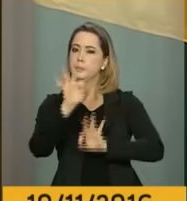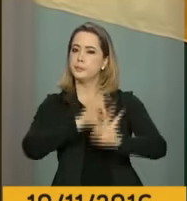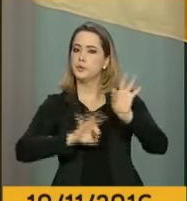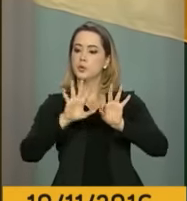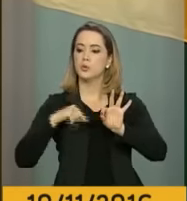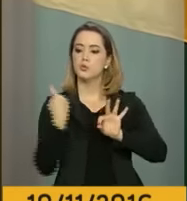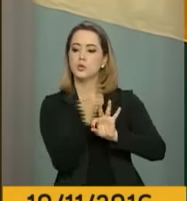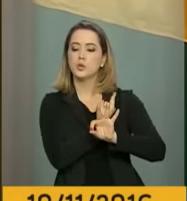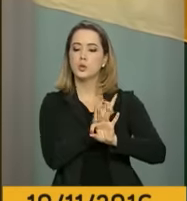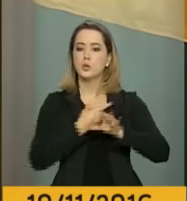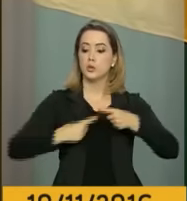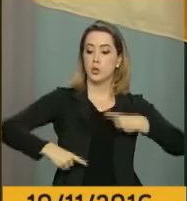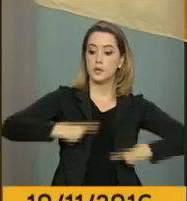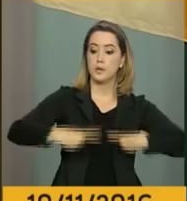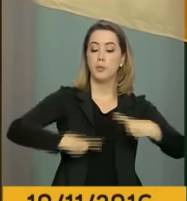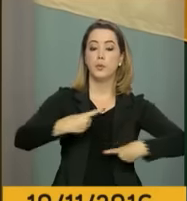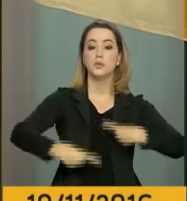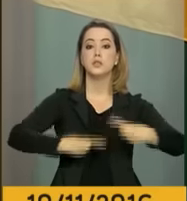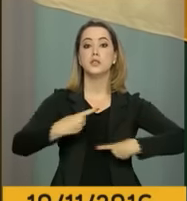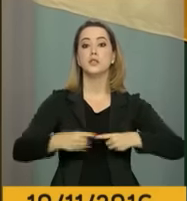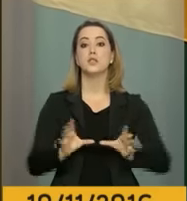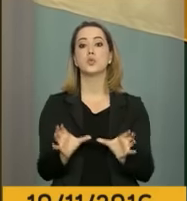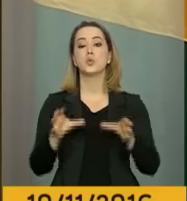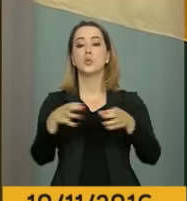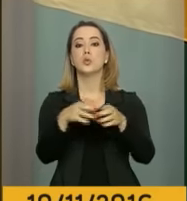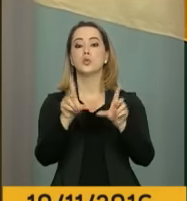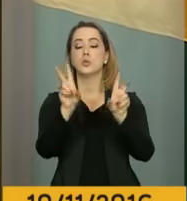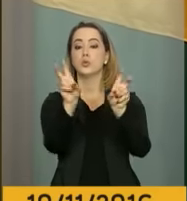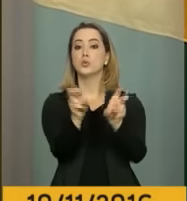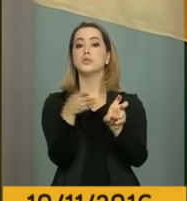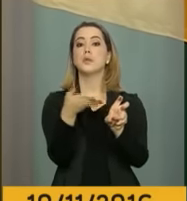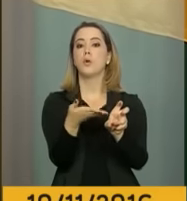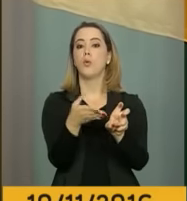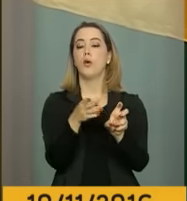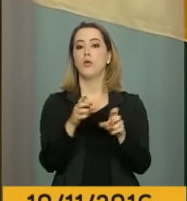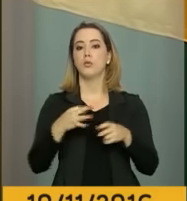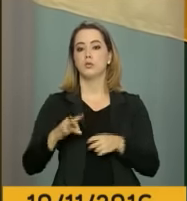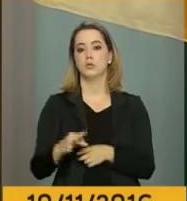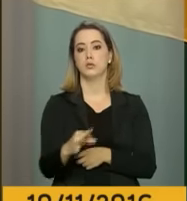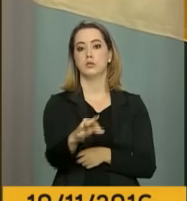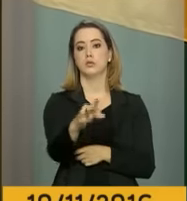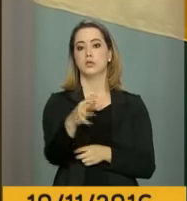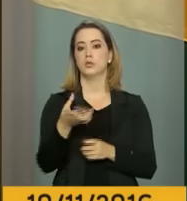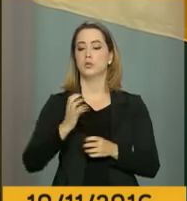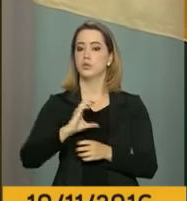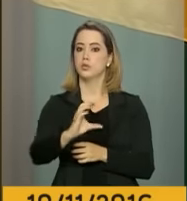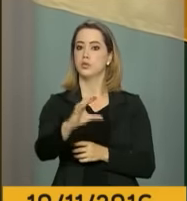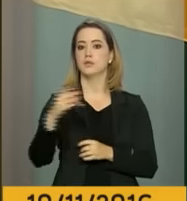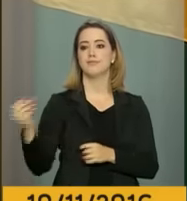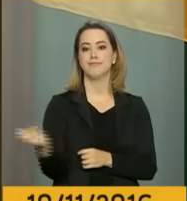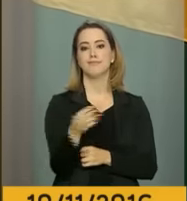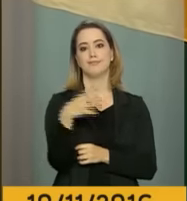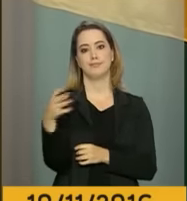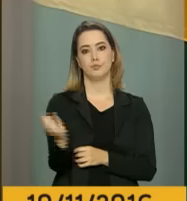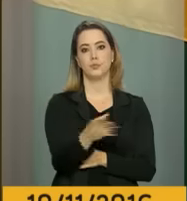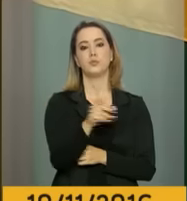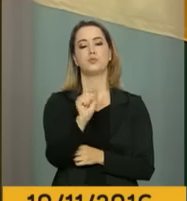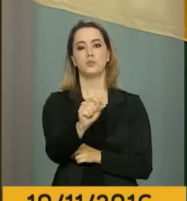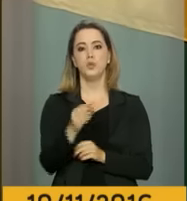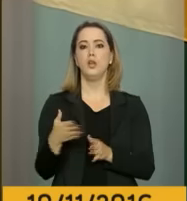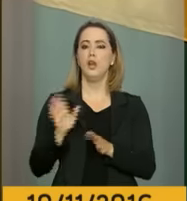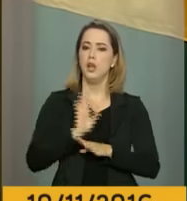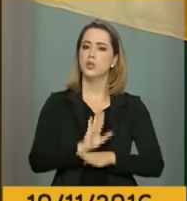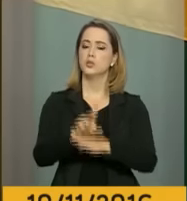de nossa política em ciência e tecnologia e inovação e ajudarão a moldar, assim, os rumos do próprio